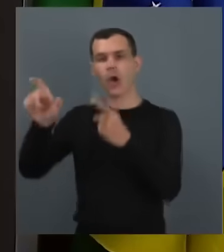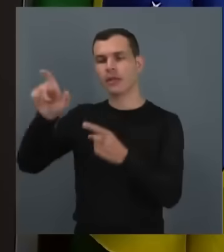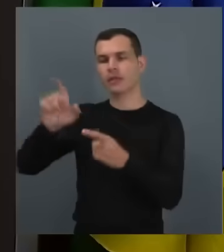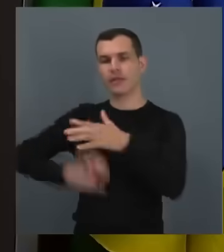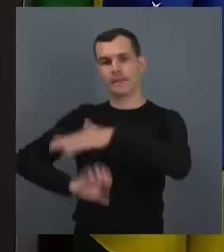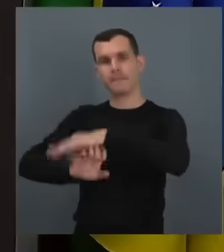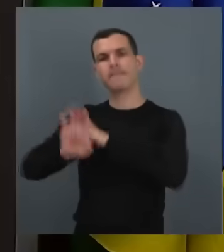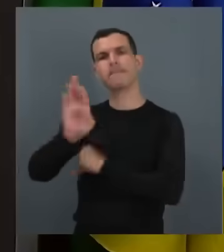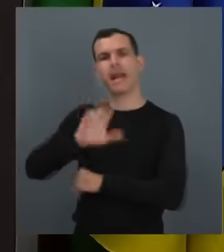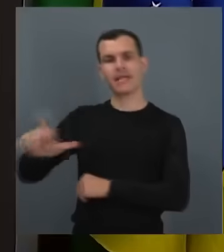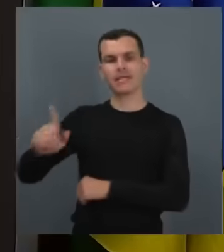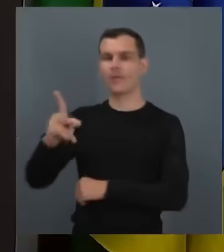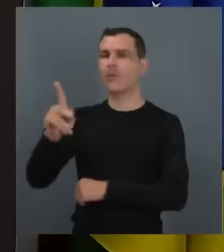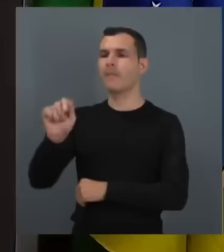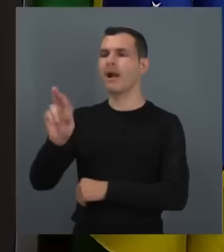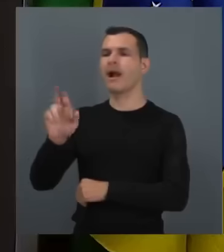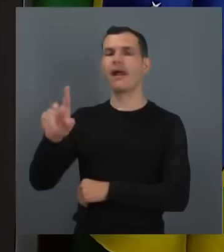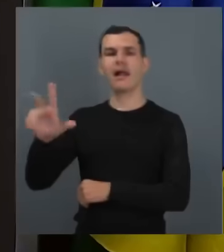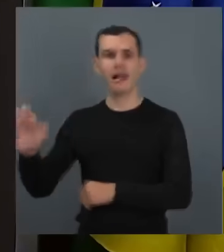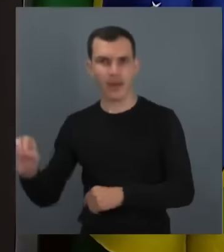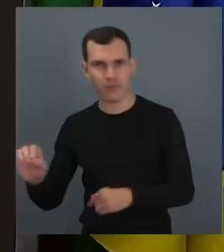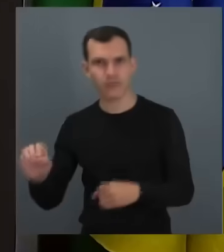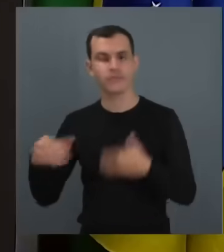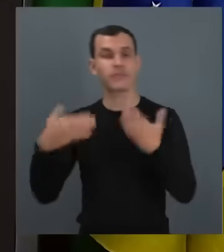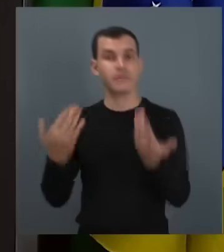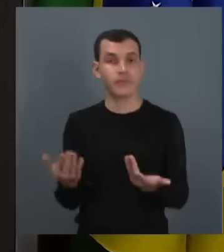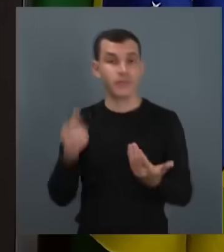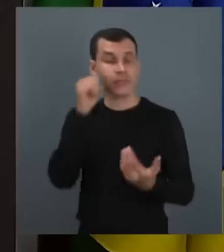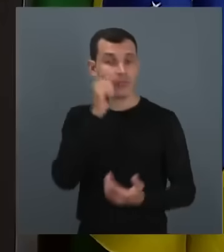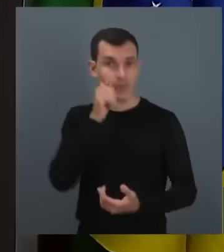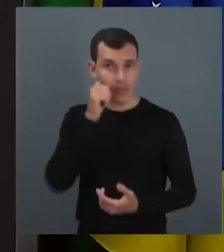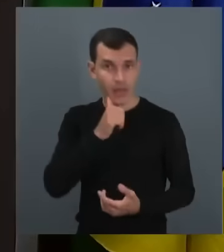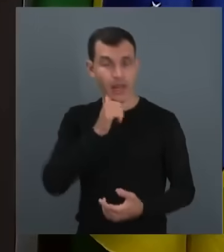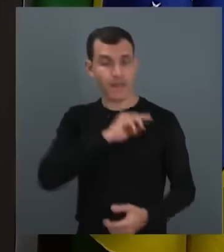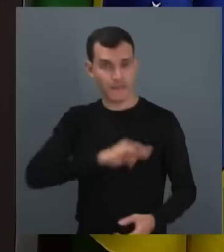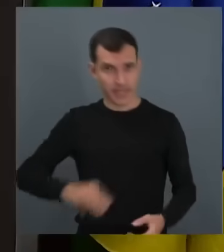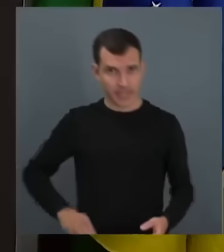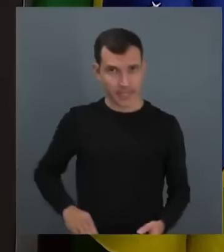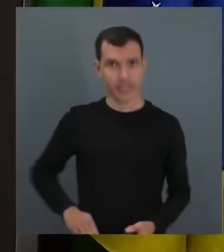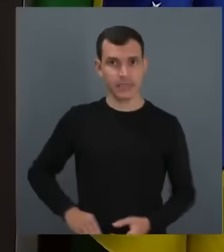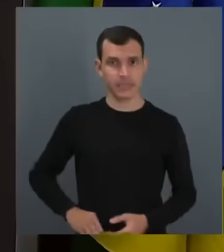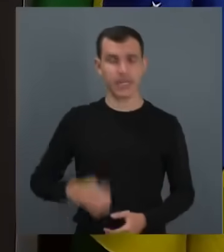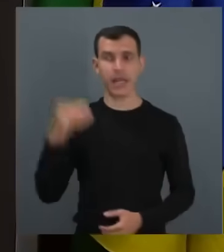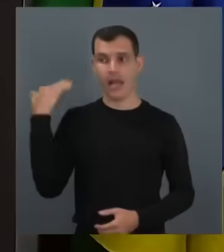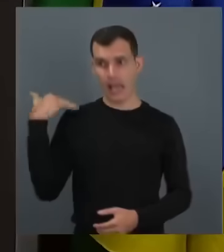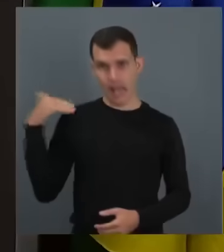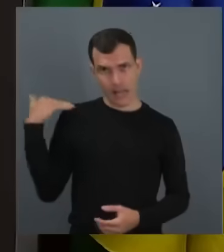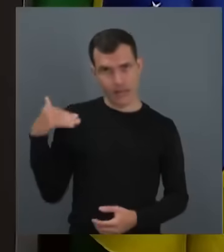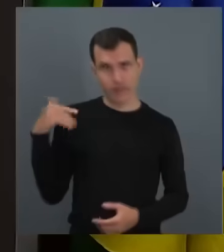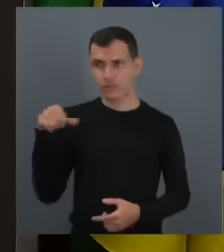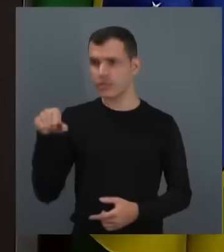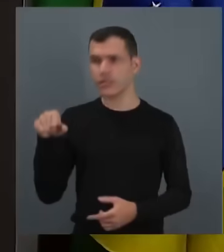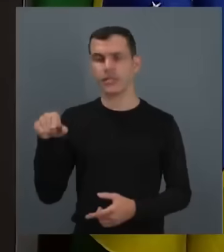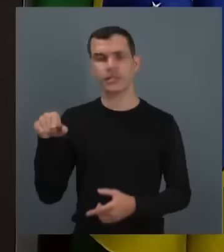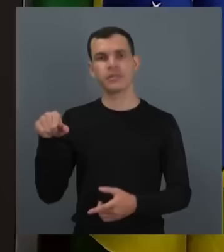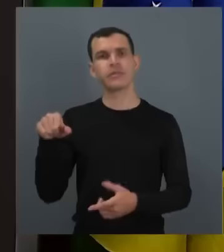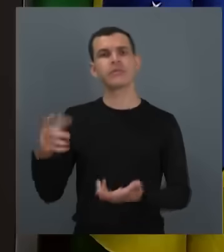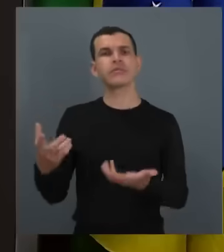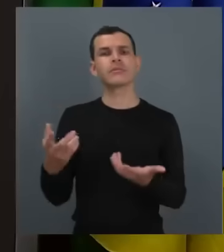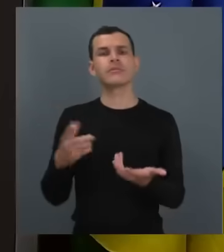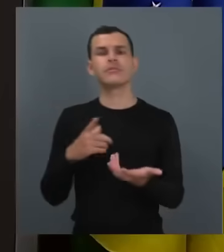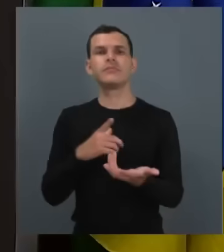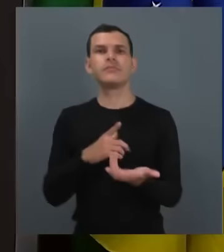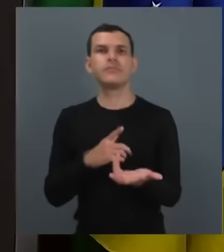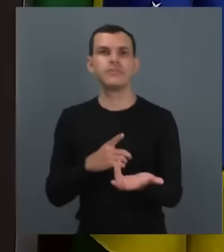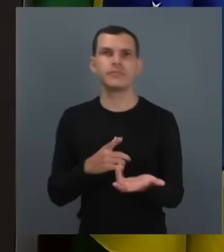da ministra Carmen Lúcia ao reconhecer a inconstitucionalidade, mas mesmo assim aceitar o abuso de Alexandre de Moraes como